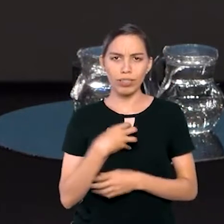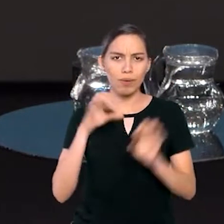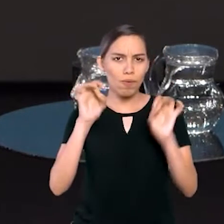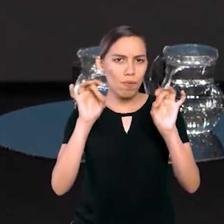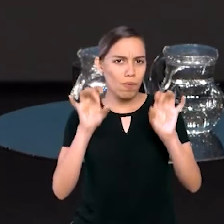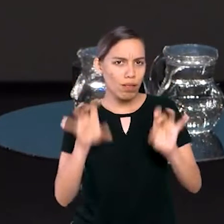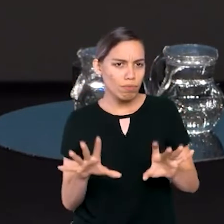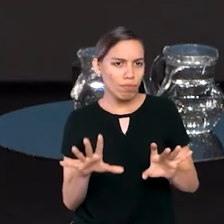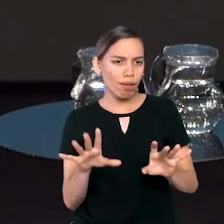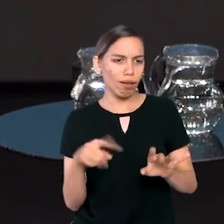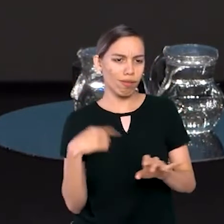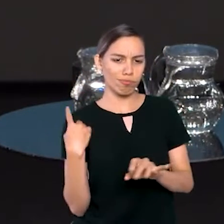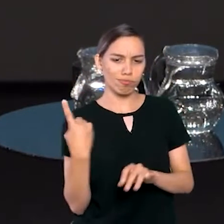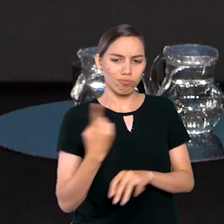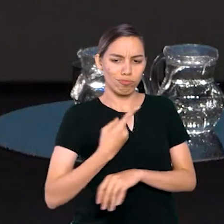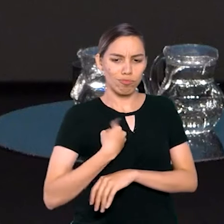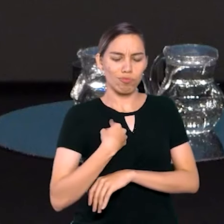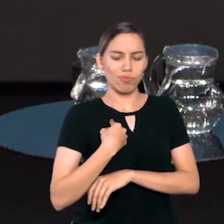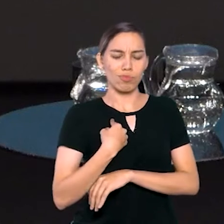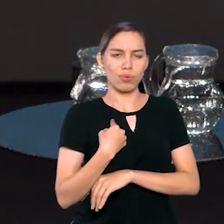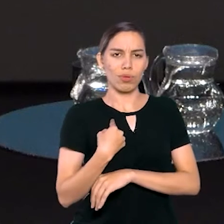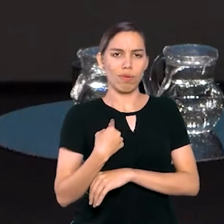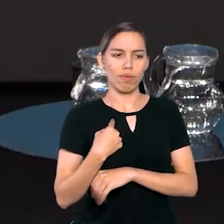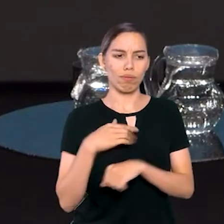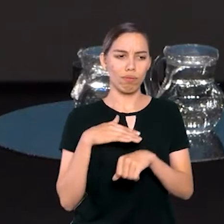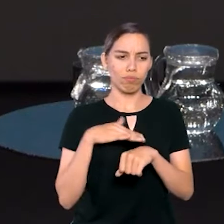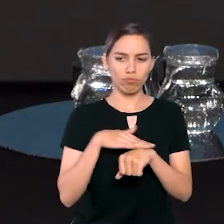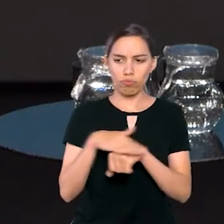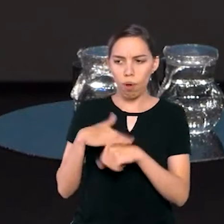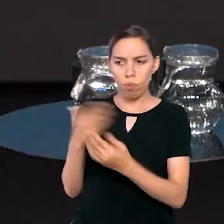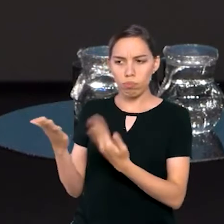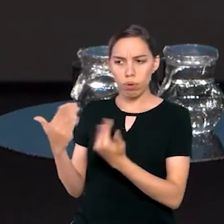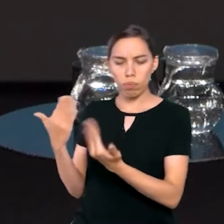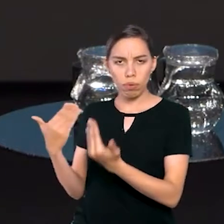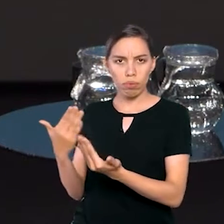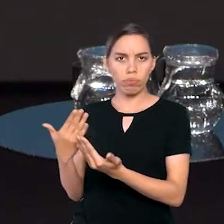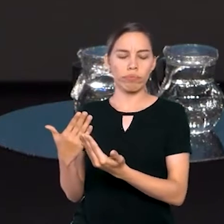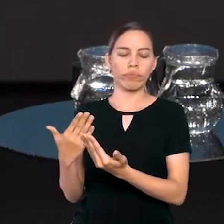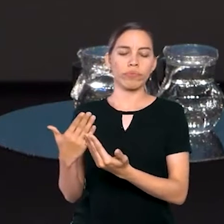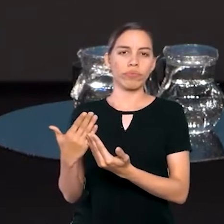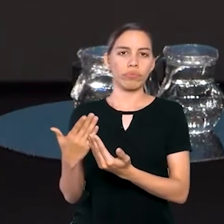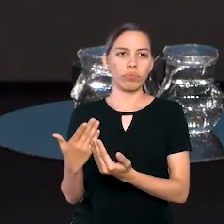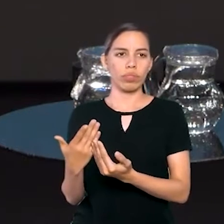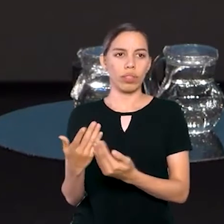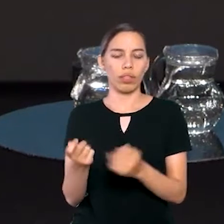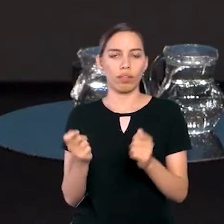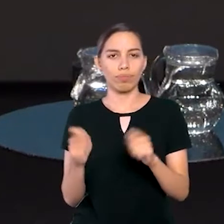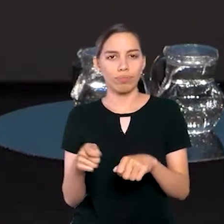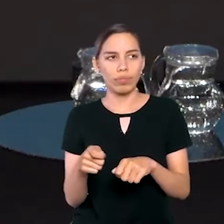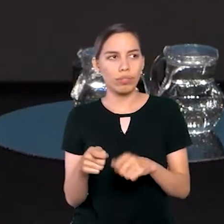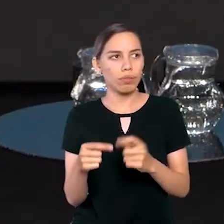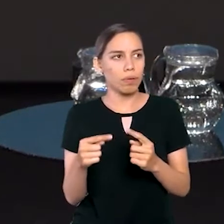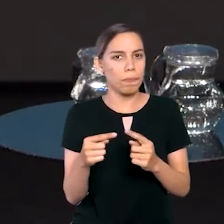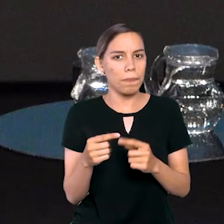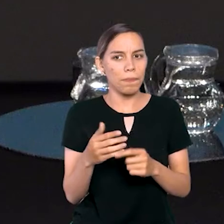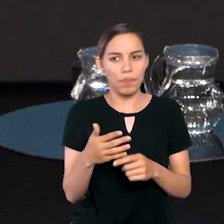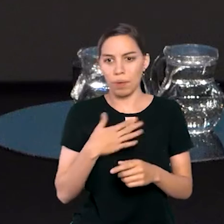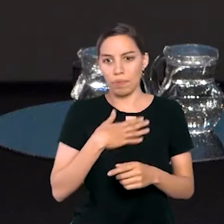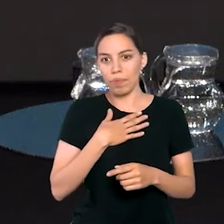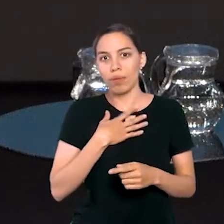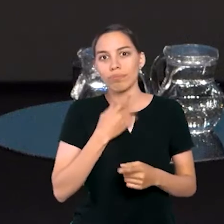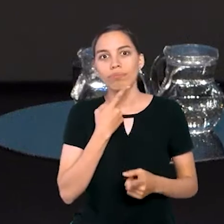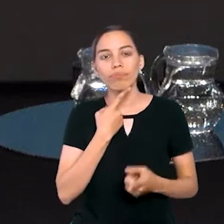especial às nossas conversas, e eu acho que elas atendem a um desejo meu, que é